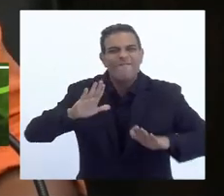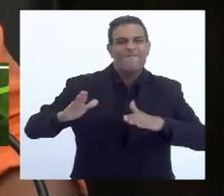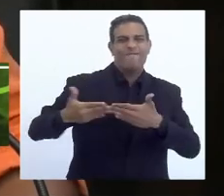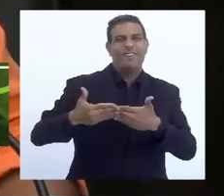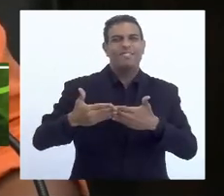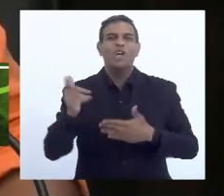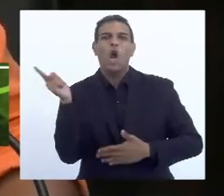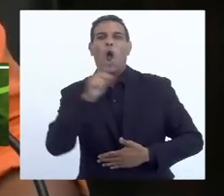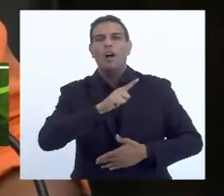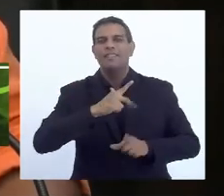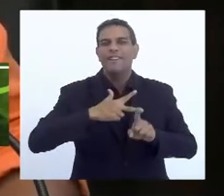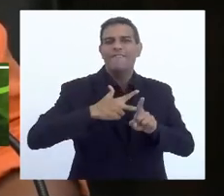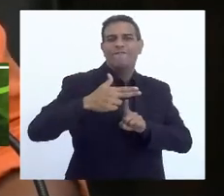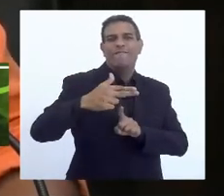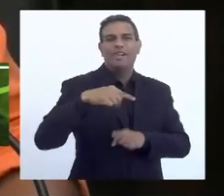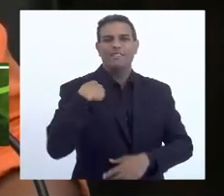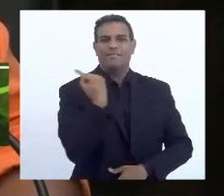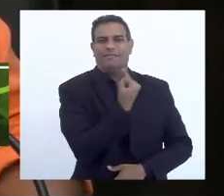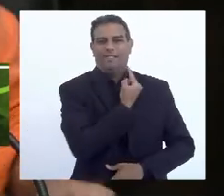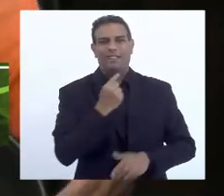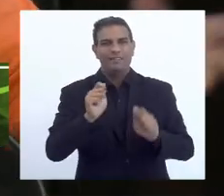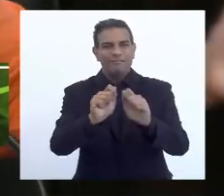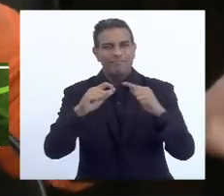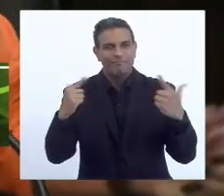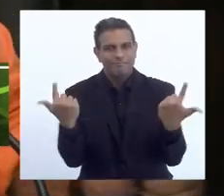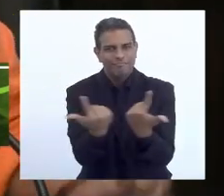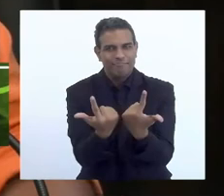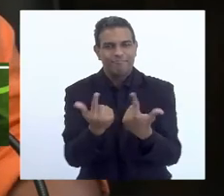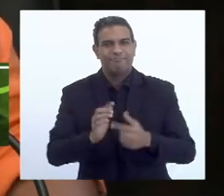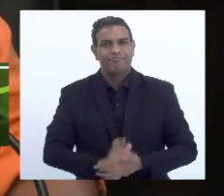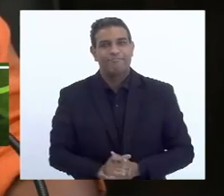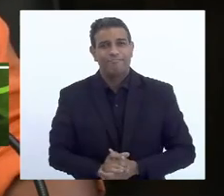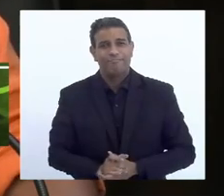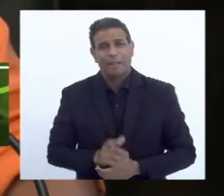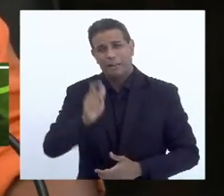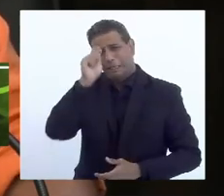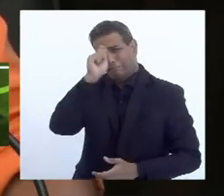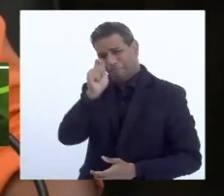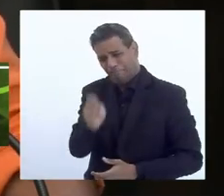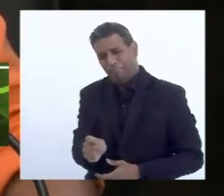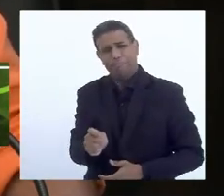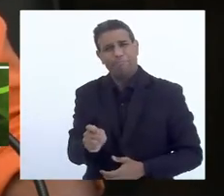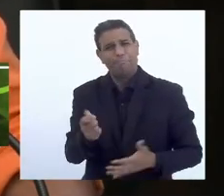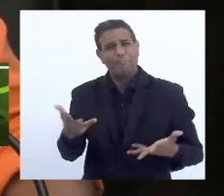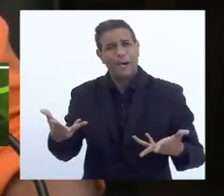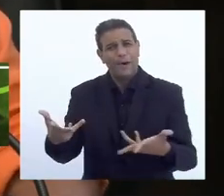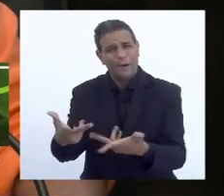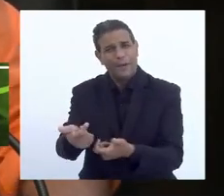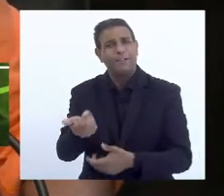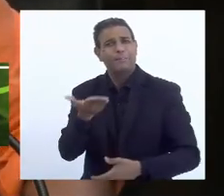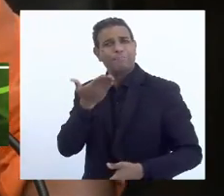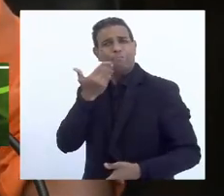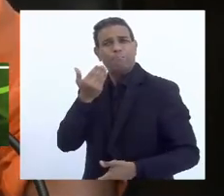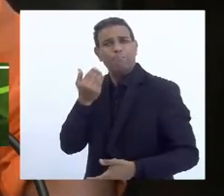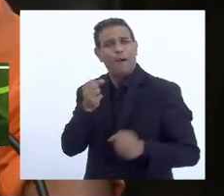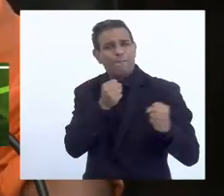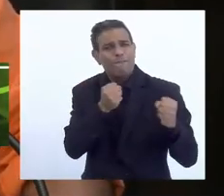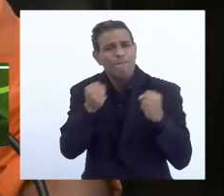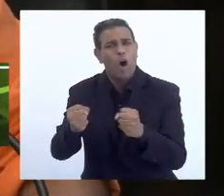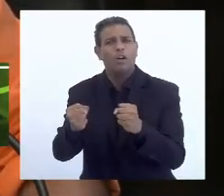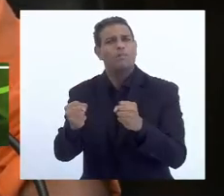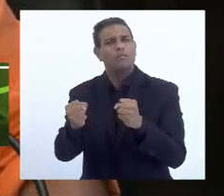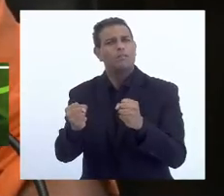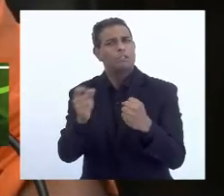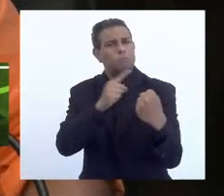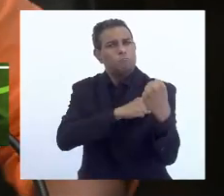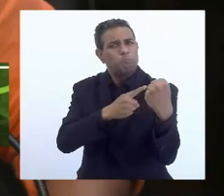atividade, abrilhantando esse trabalho nosso, que foi muito, muito proveitoso, muito forte